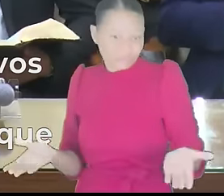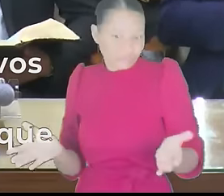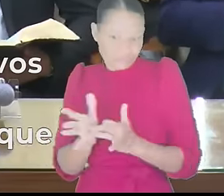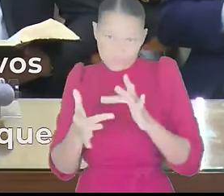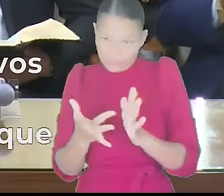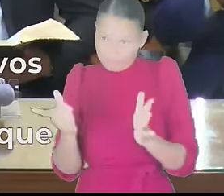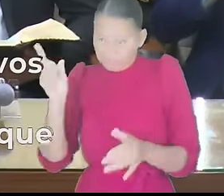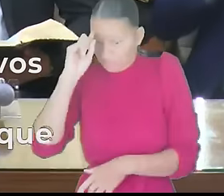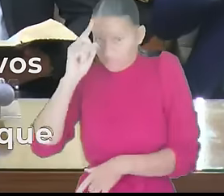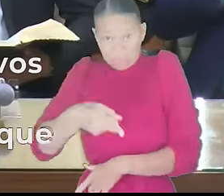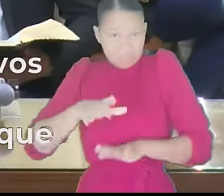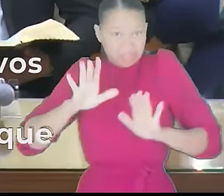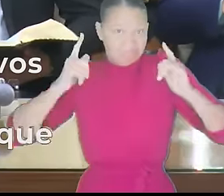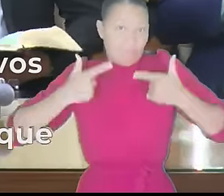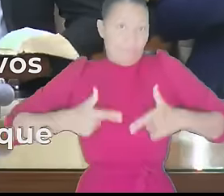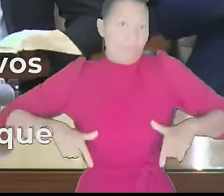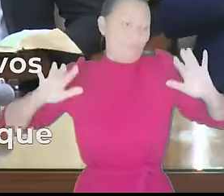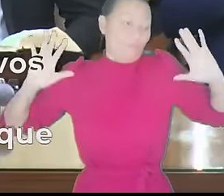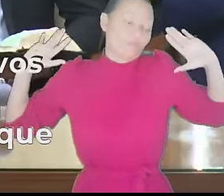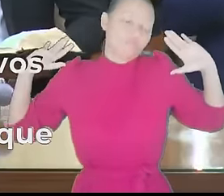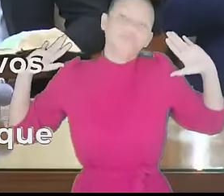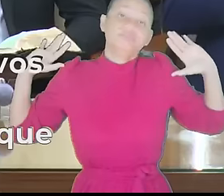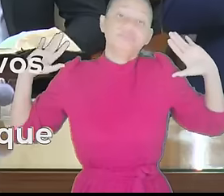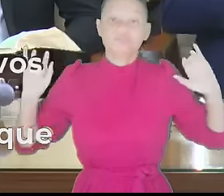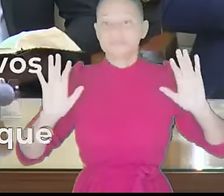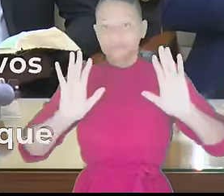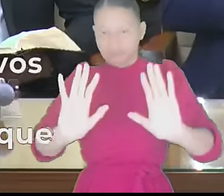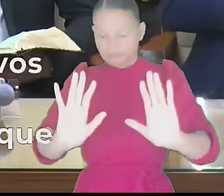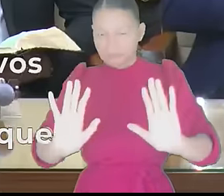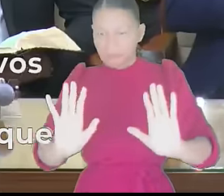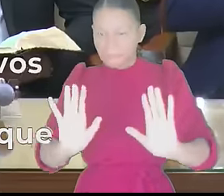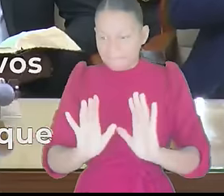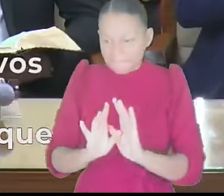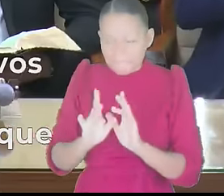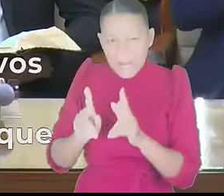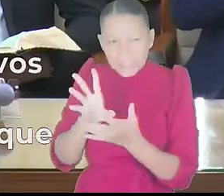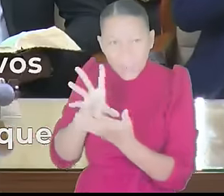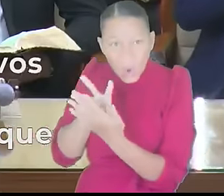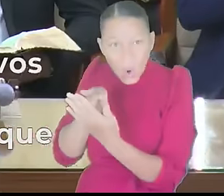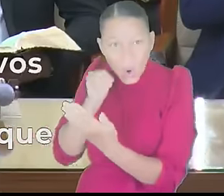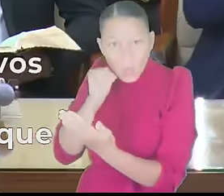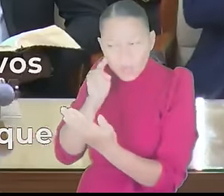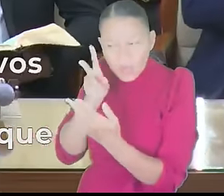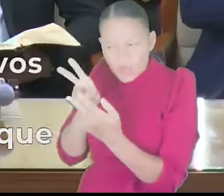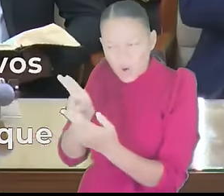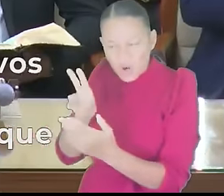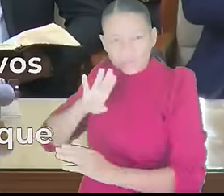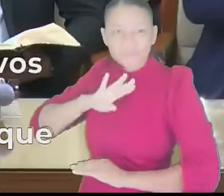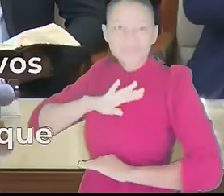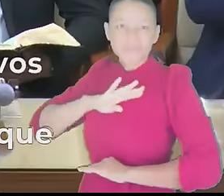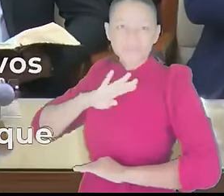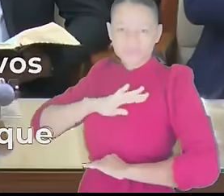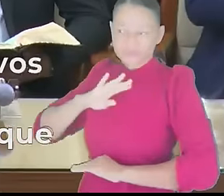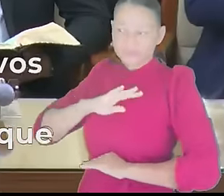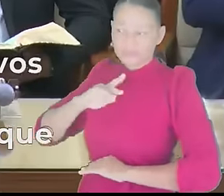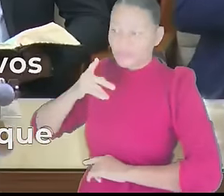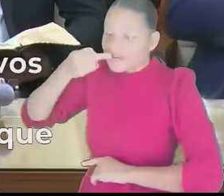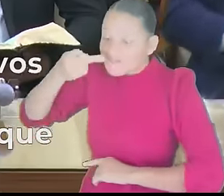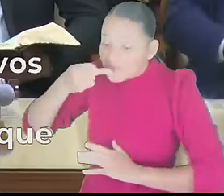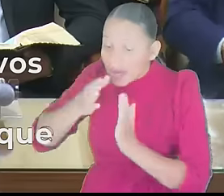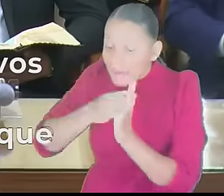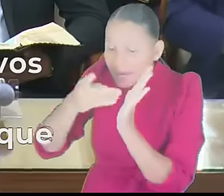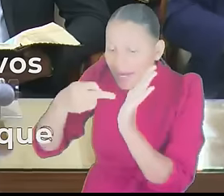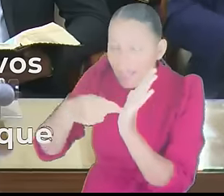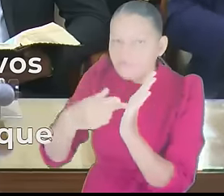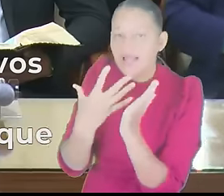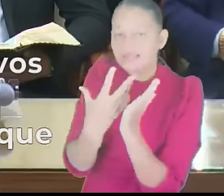não. Agora ele disse, mas não procedais de acordo com as suas